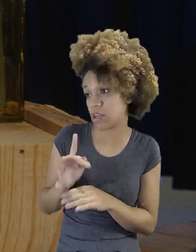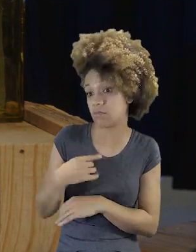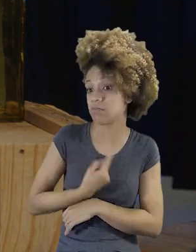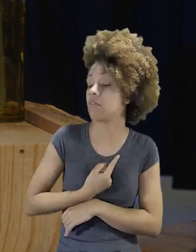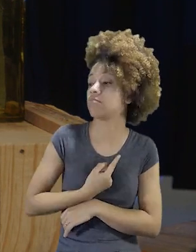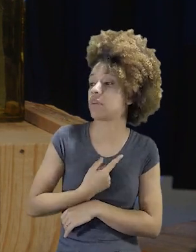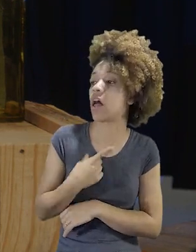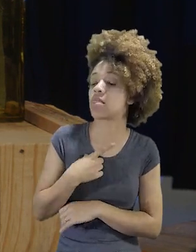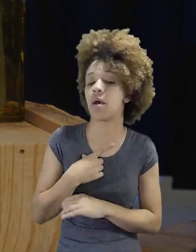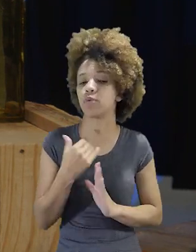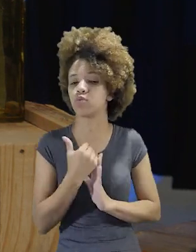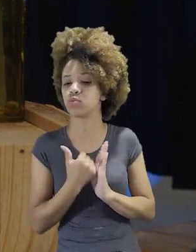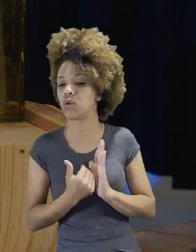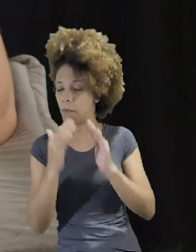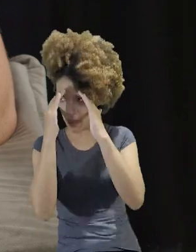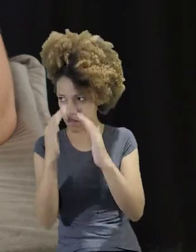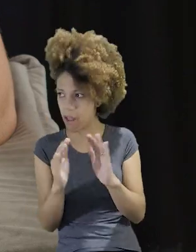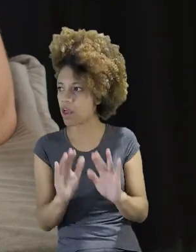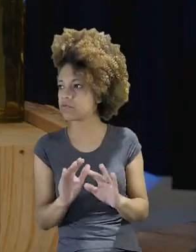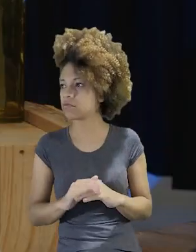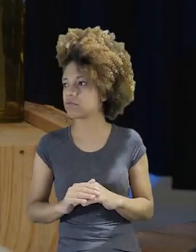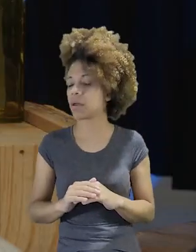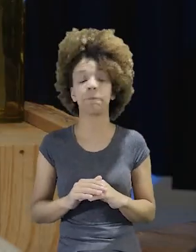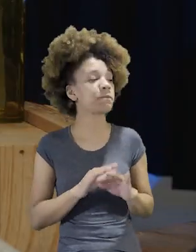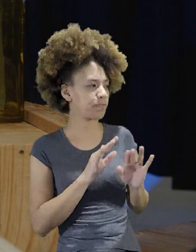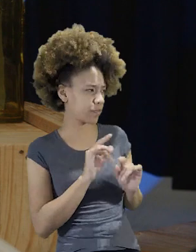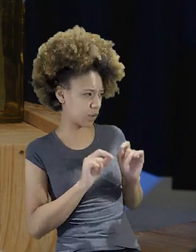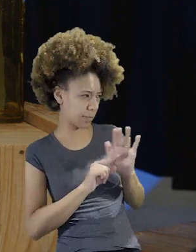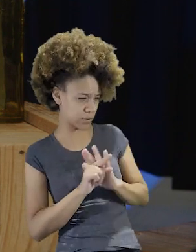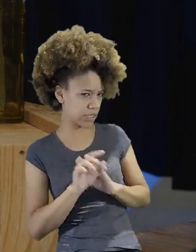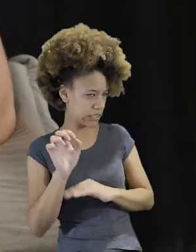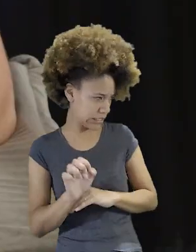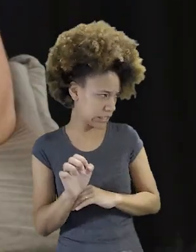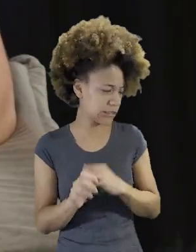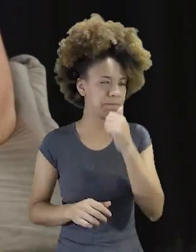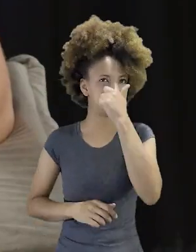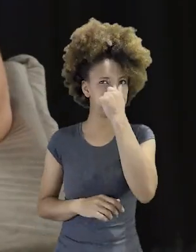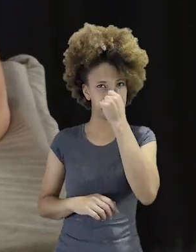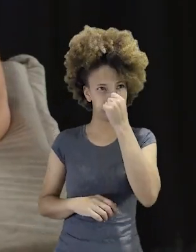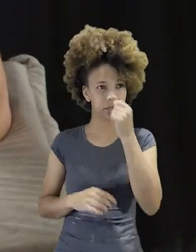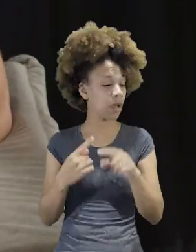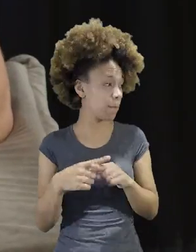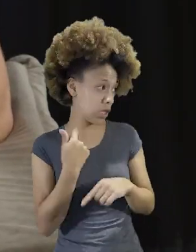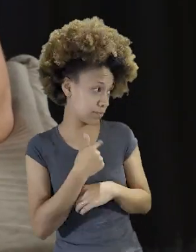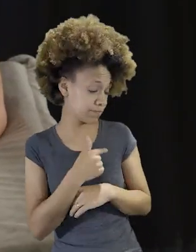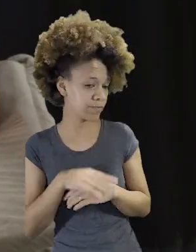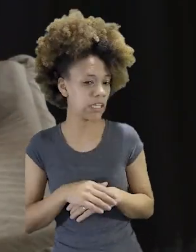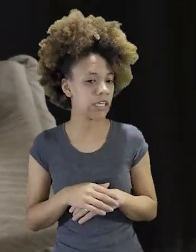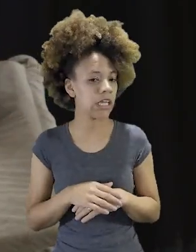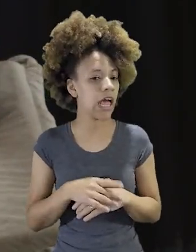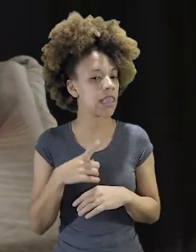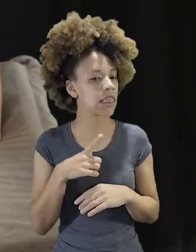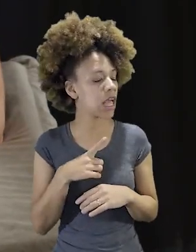tem a gente a gente tem é tá ligado a gente né Por que que eu te perguntei da esquerda porque assim eu